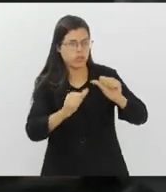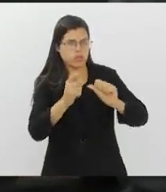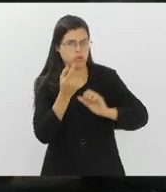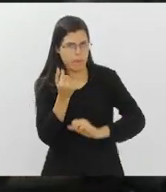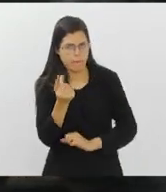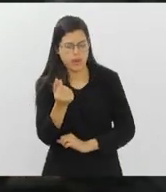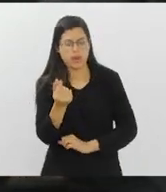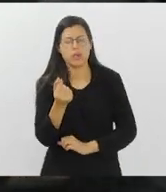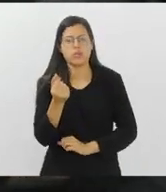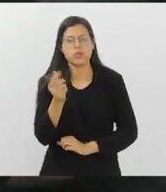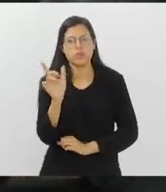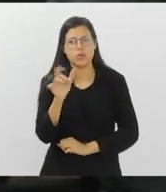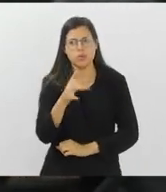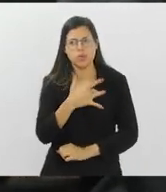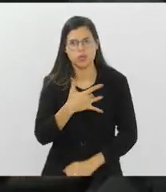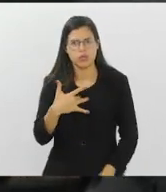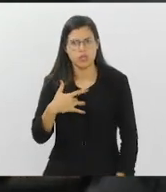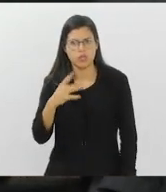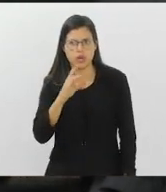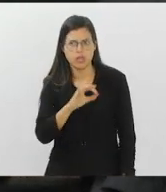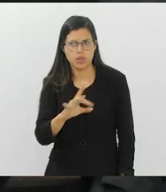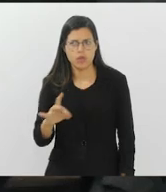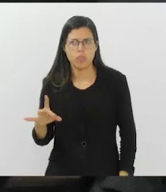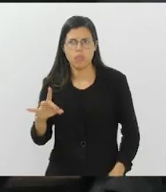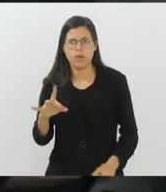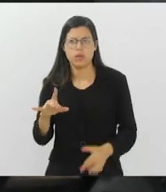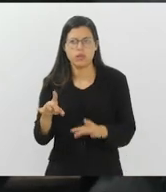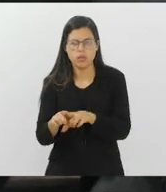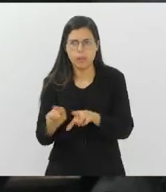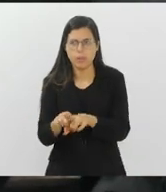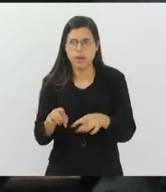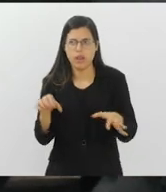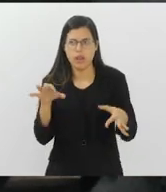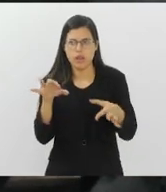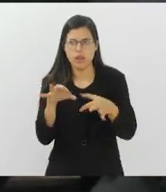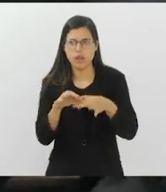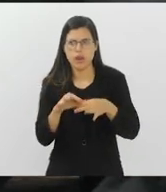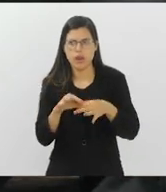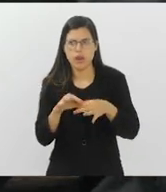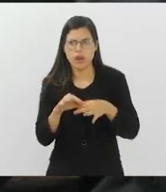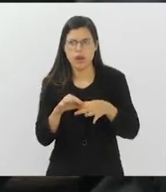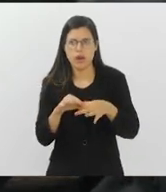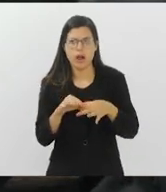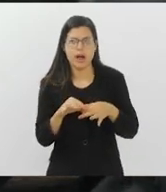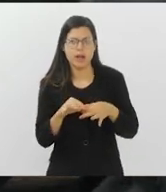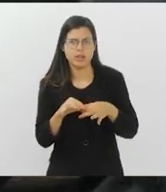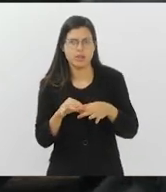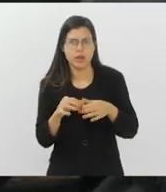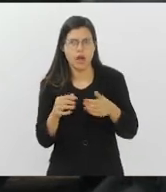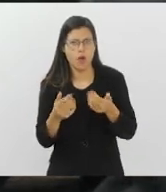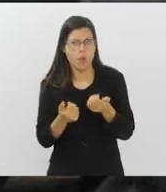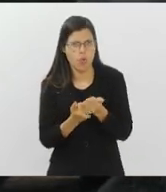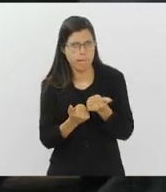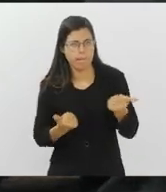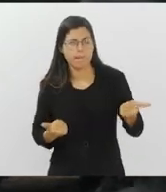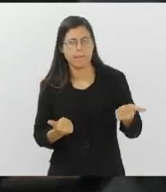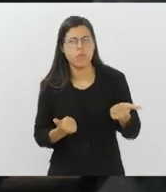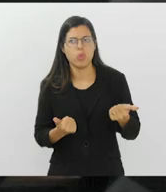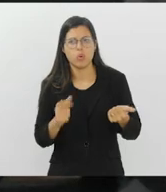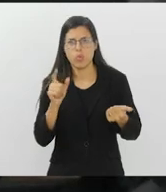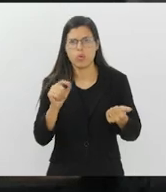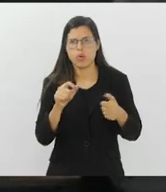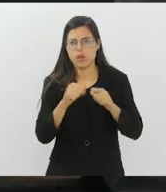uma das operadoras de plano de saúde, questões relacionadas ao mapa assistencial, ou seja, aquilo que é, de fato,